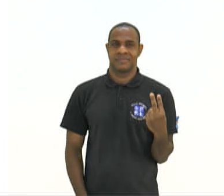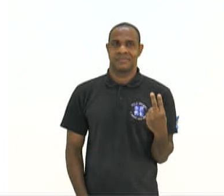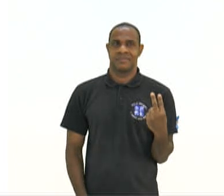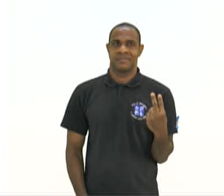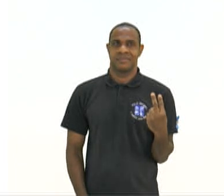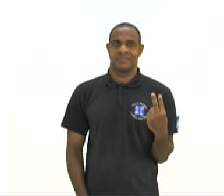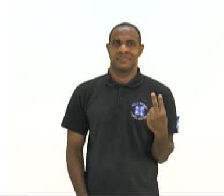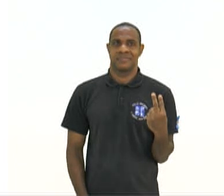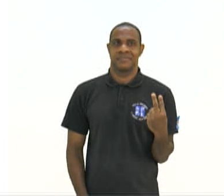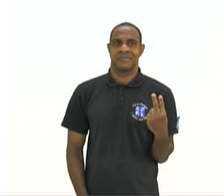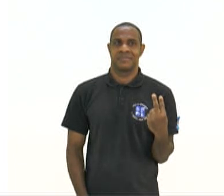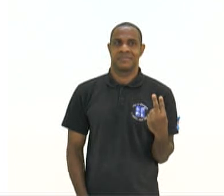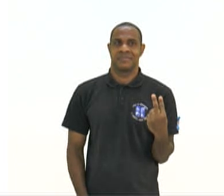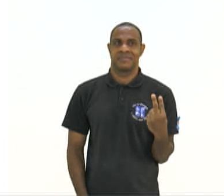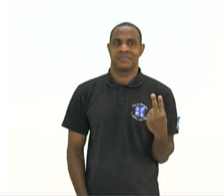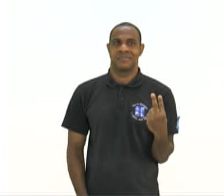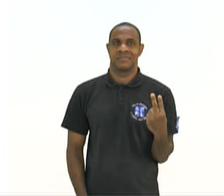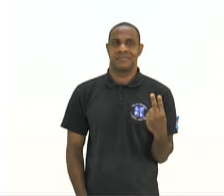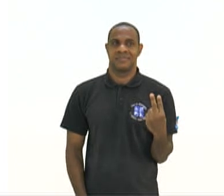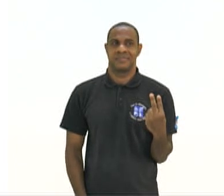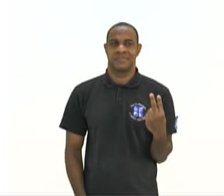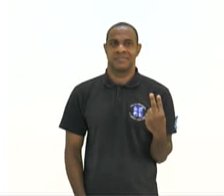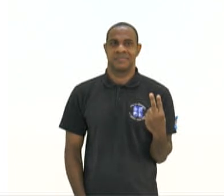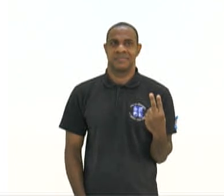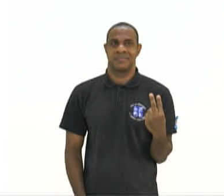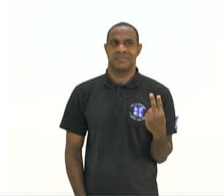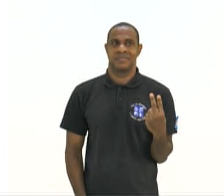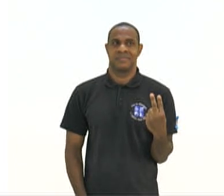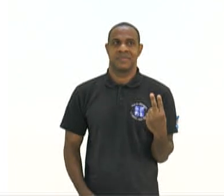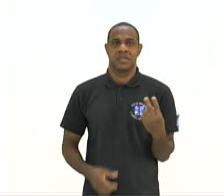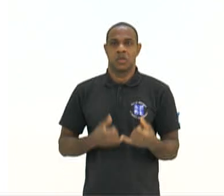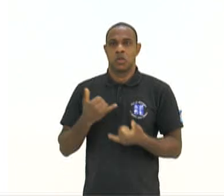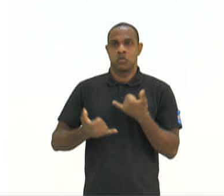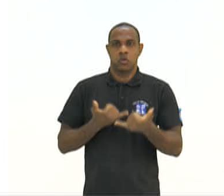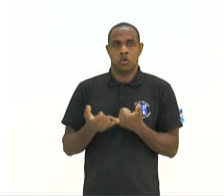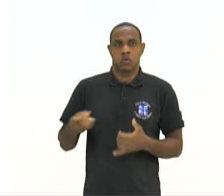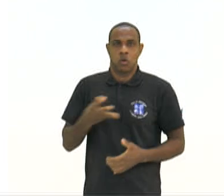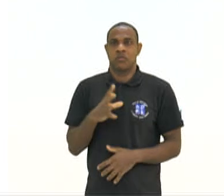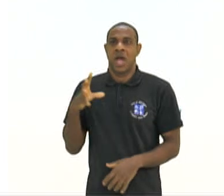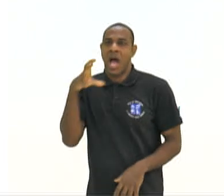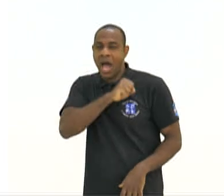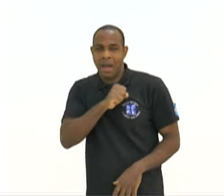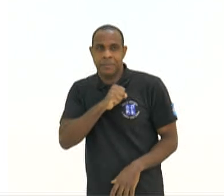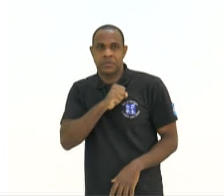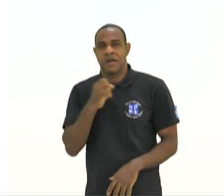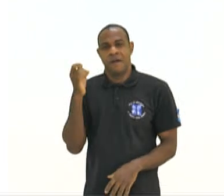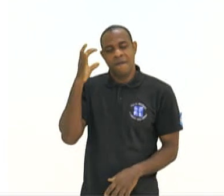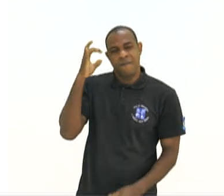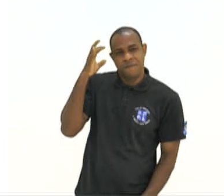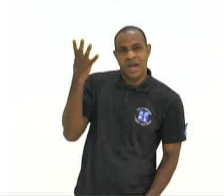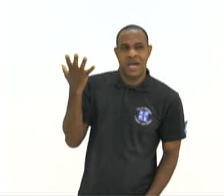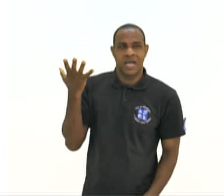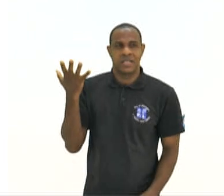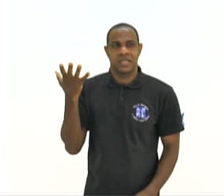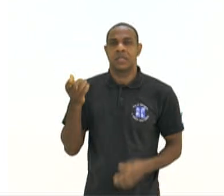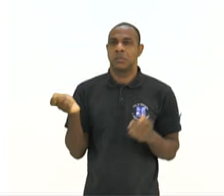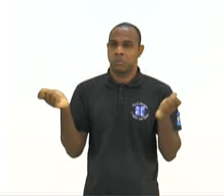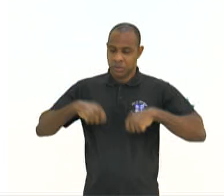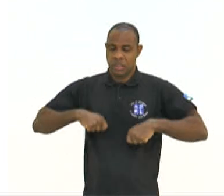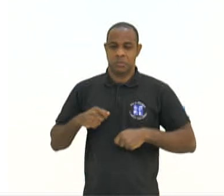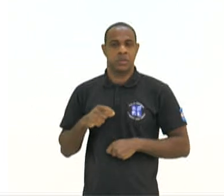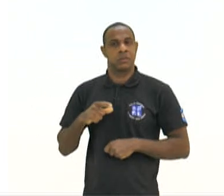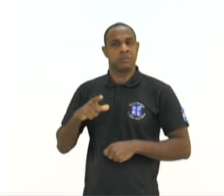up and play. Bank jobs está inovando. Jogos rápidos que facilmente nós podemos